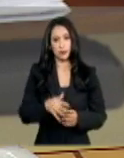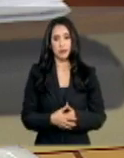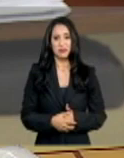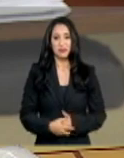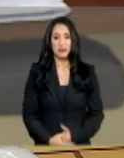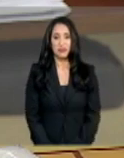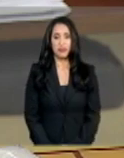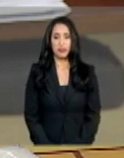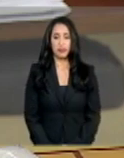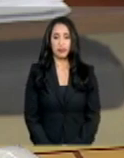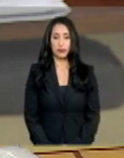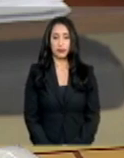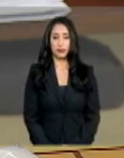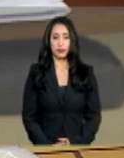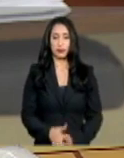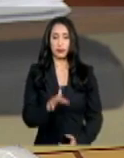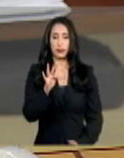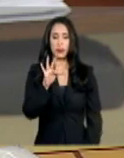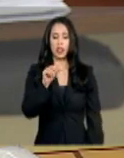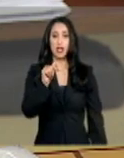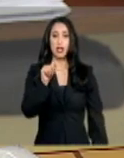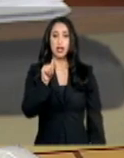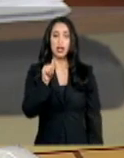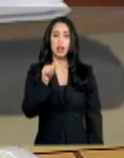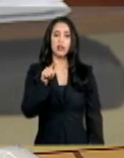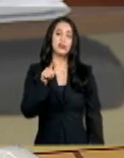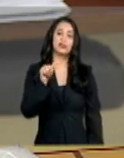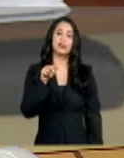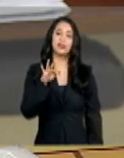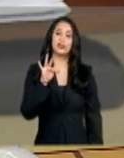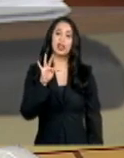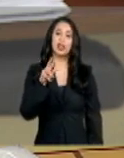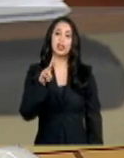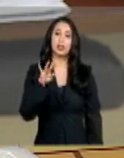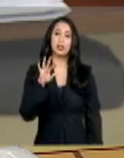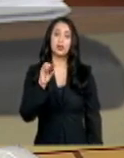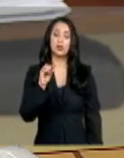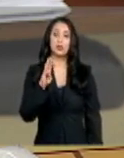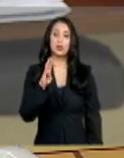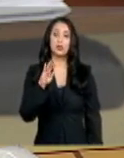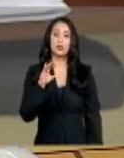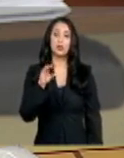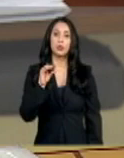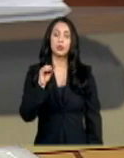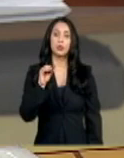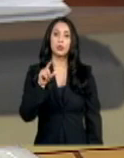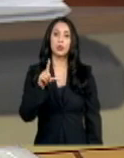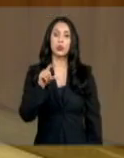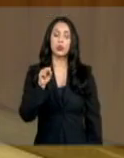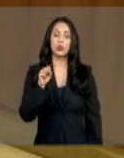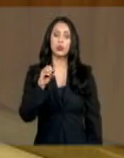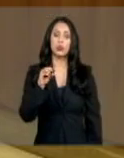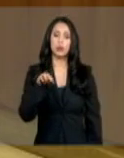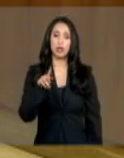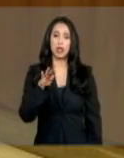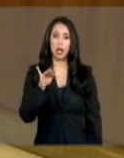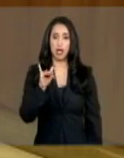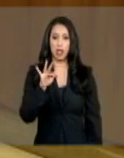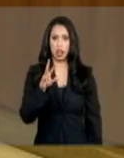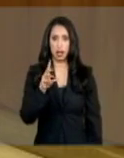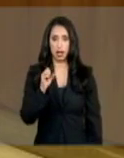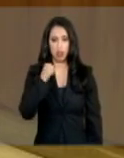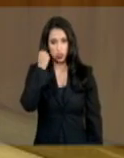e vemos que alguma coisa mais cedo ou mais tarde terá que ser enfrentada pelo plenário do